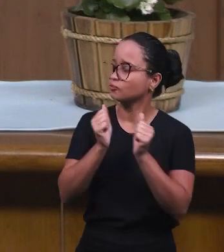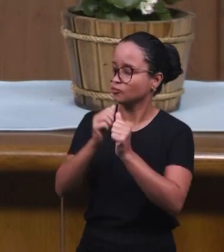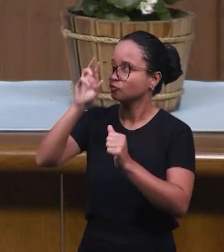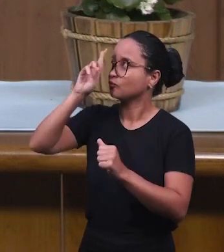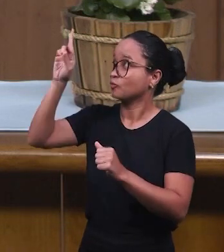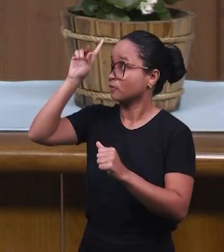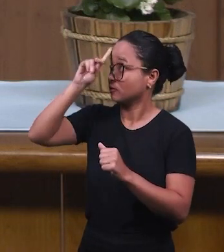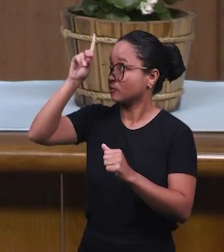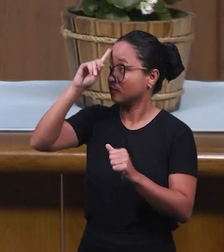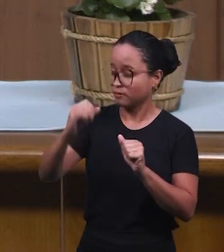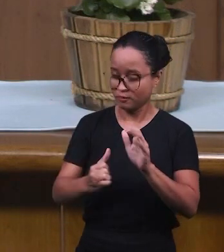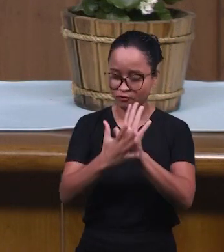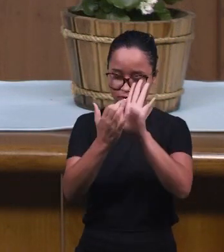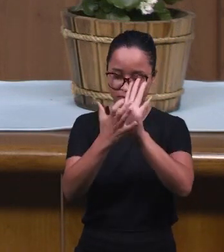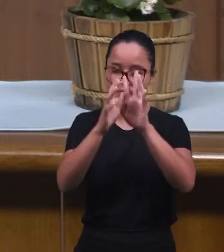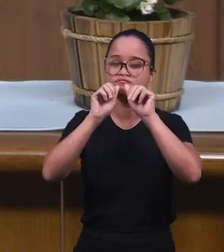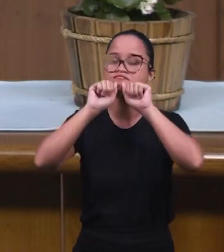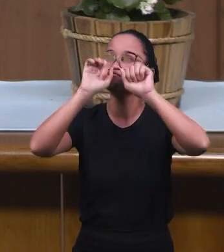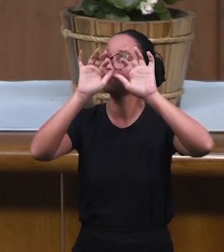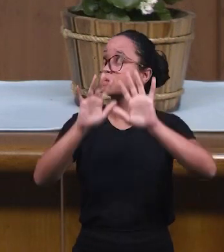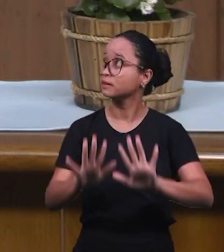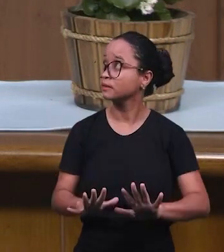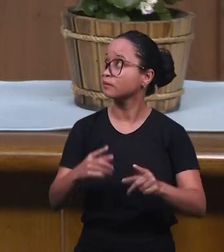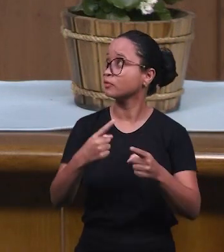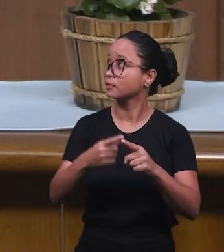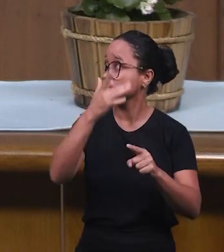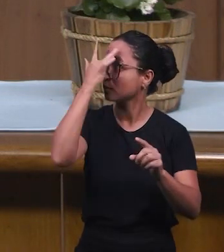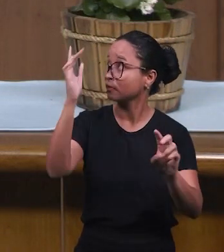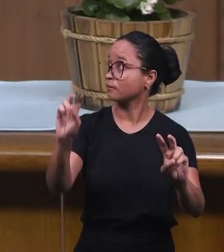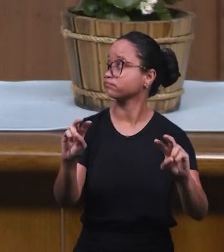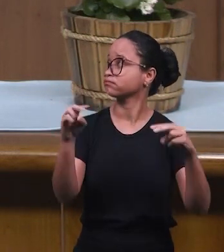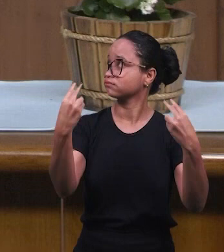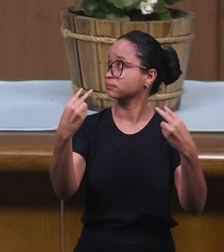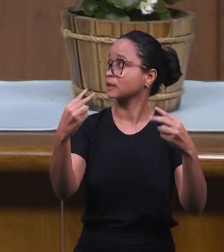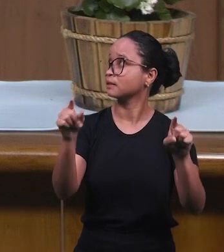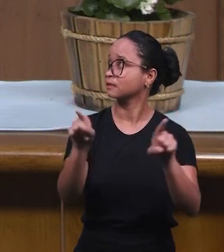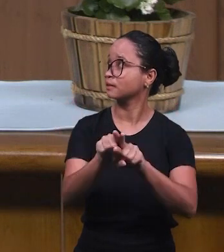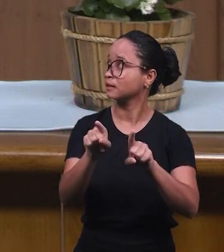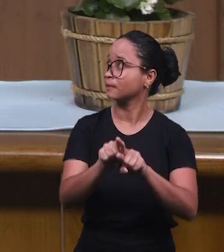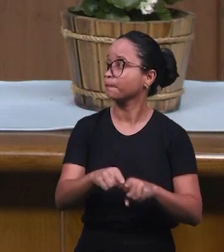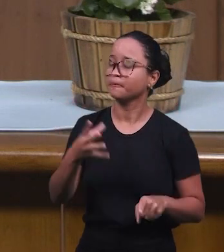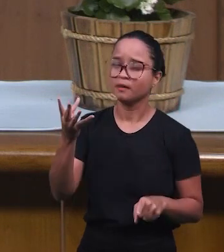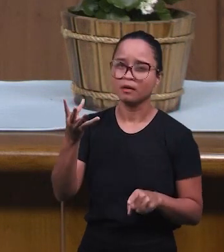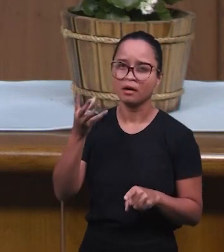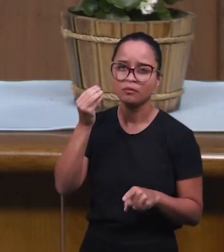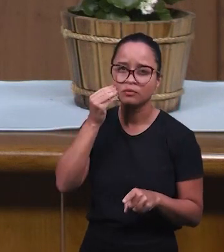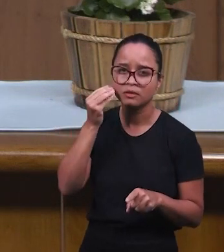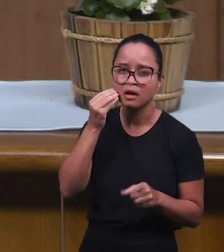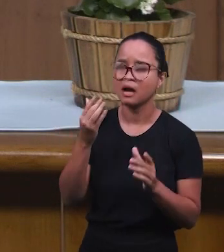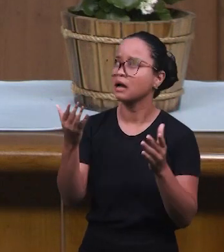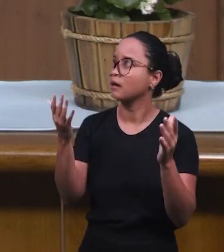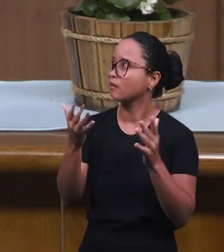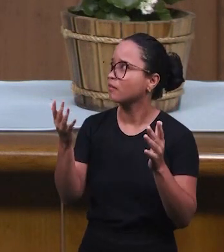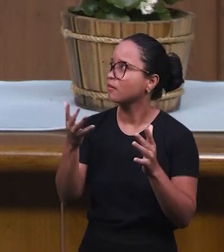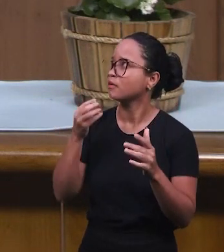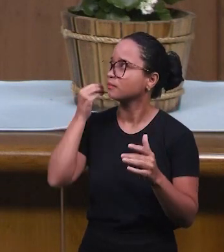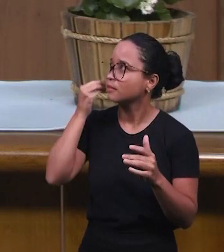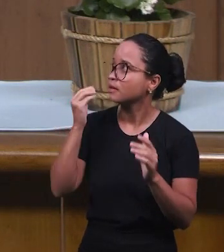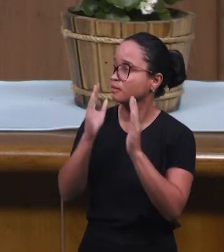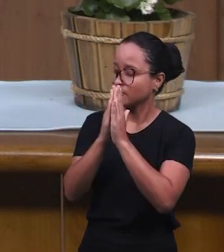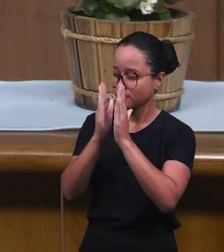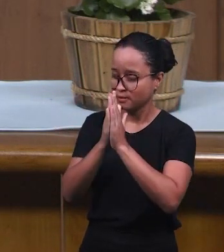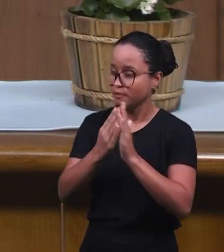contigo todos os dias. Te louvamos por esta bênção, por aqueles que estão assistindo, por aqueles que estão experimentando agora, Senhor, a